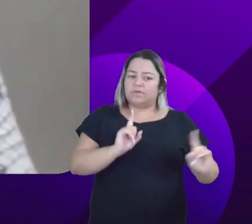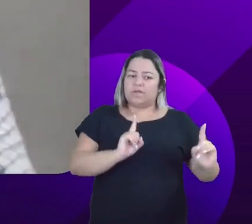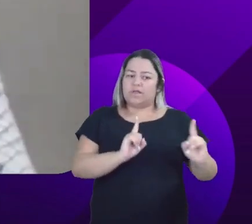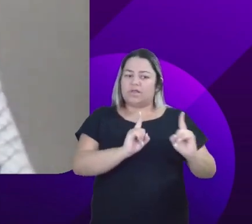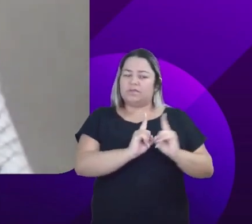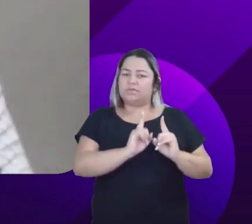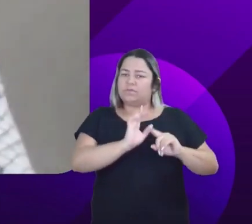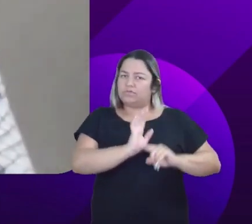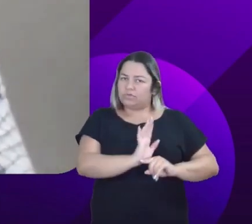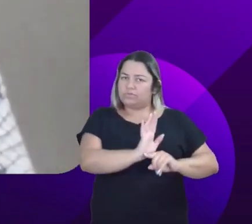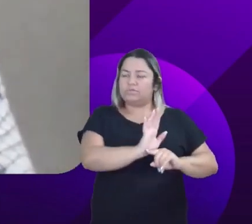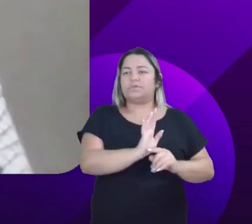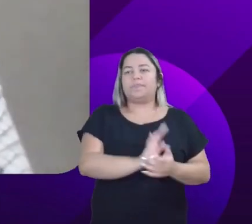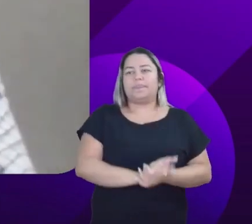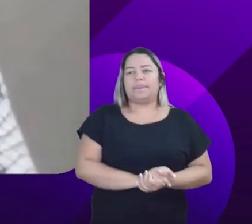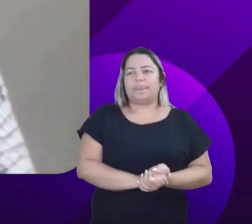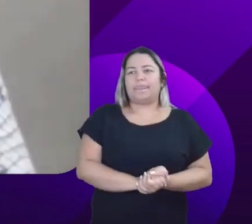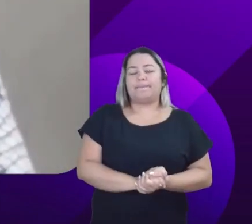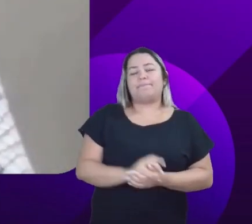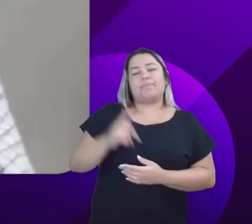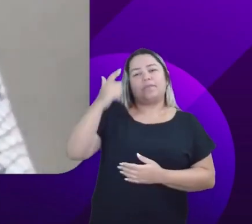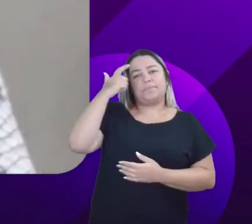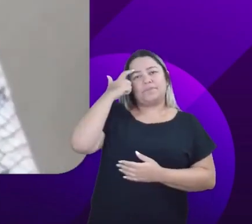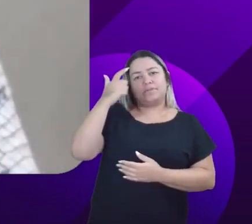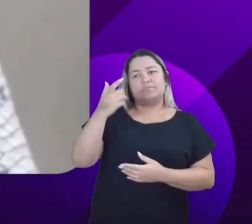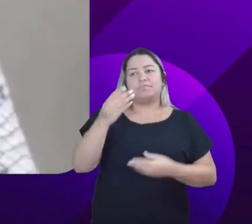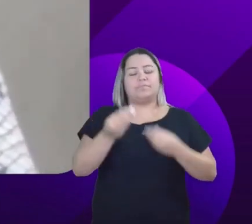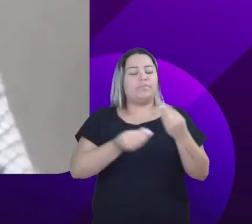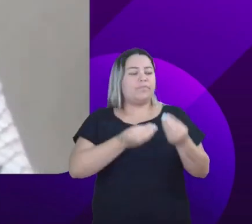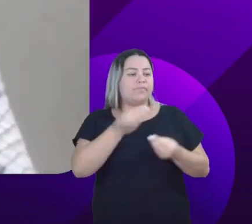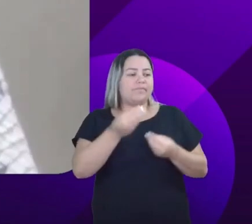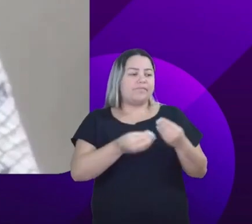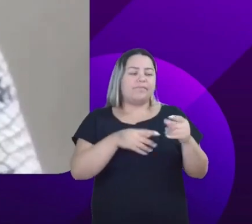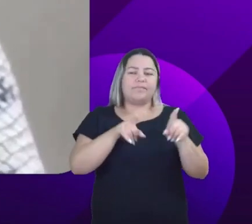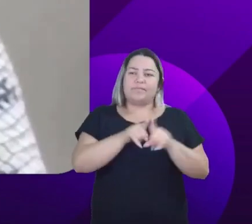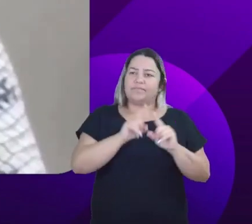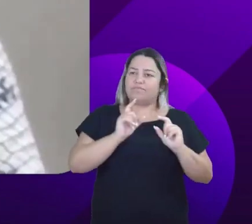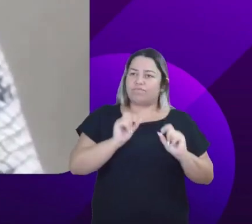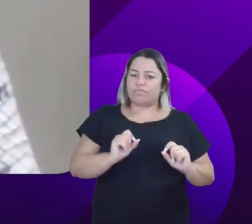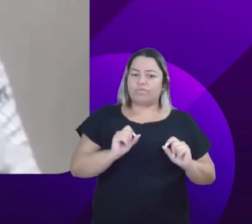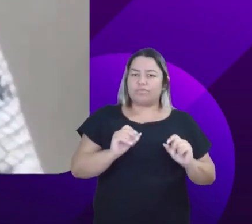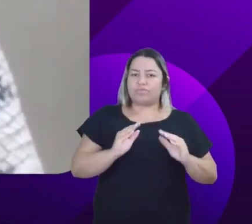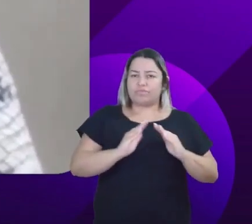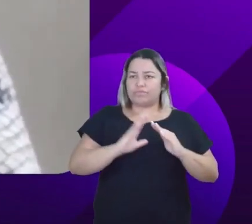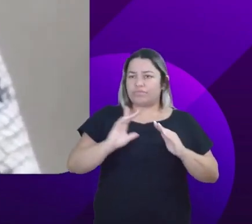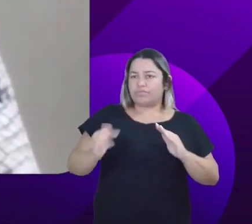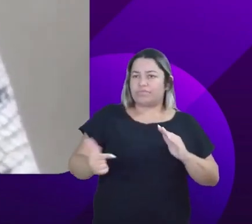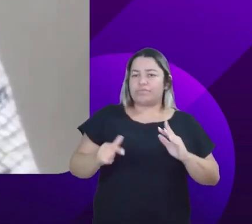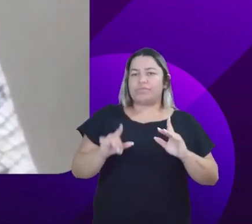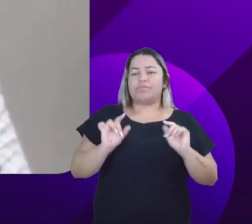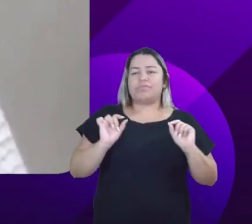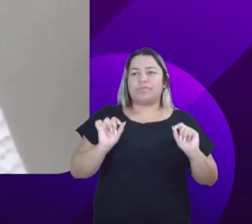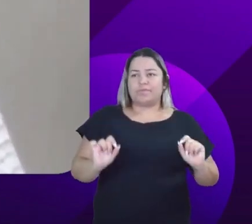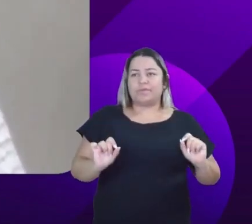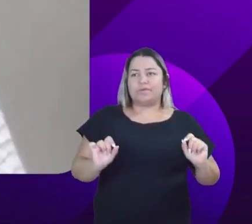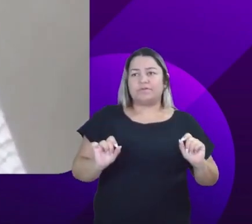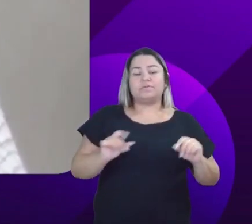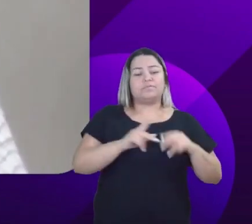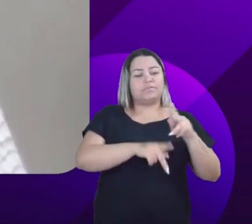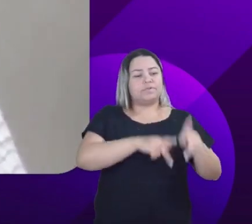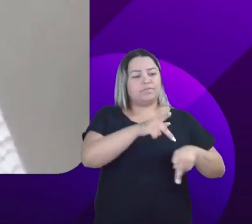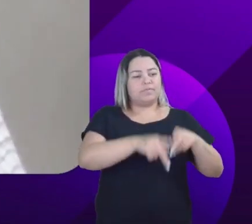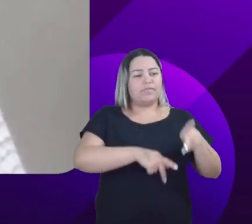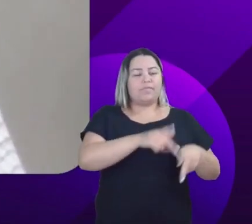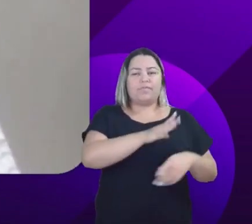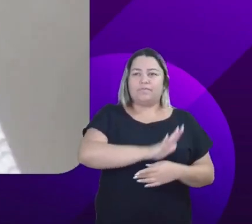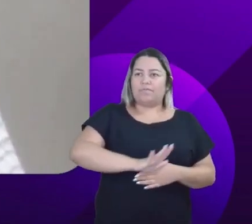atendimento emergencial, né? Pensando, então, principalmente desabrigados, populações desabrigadas e populações